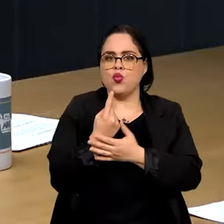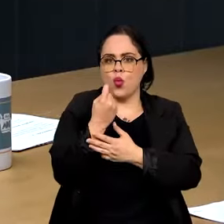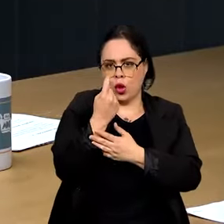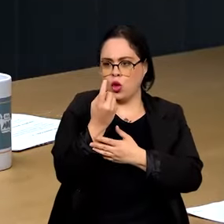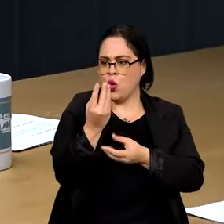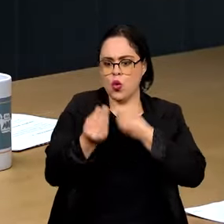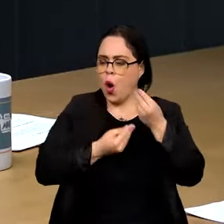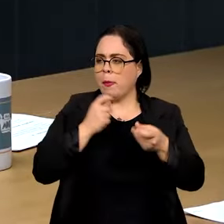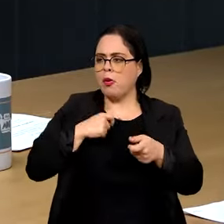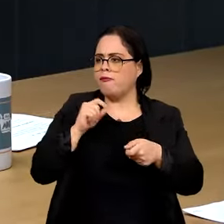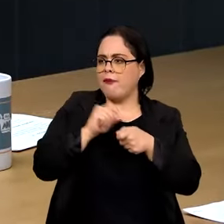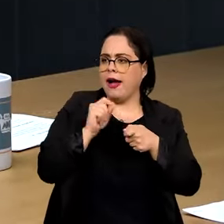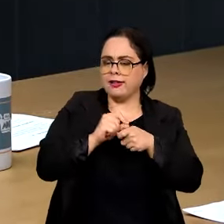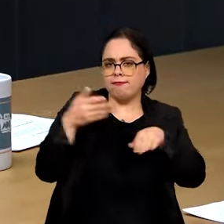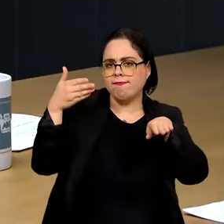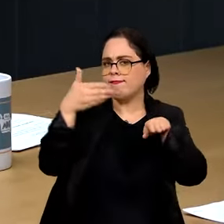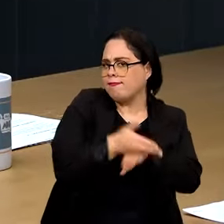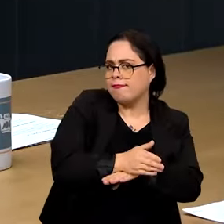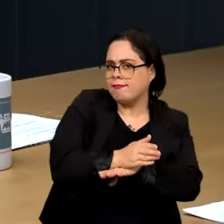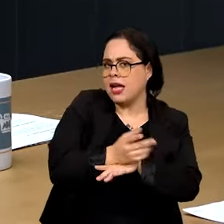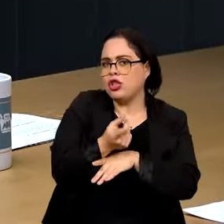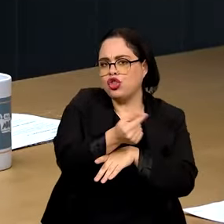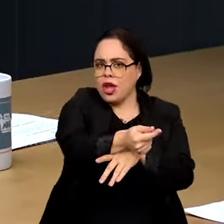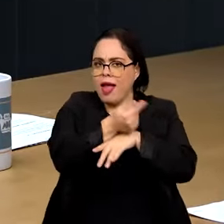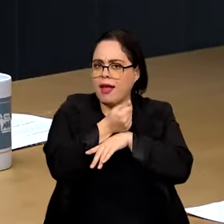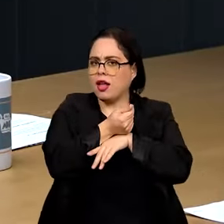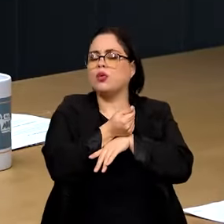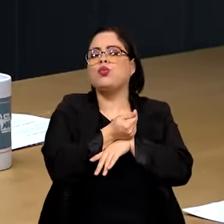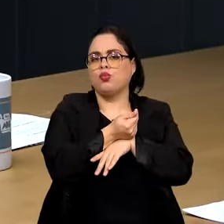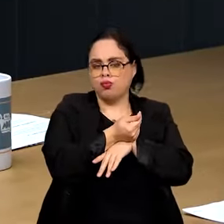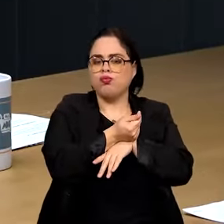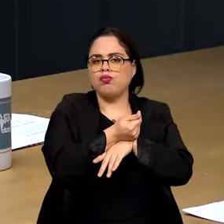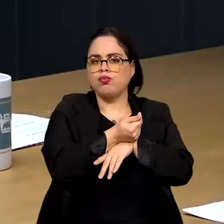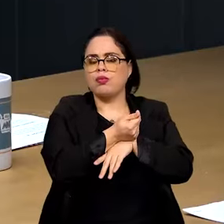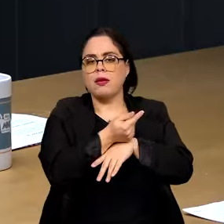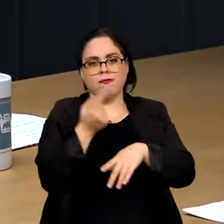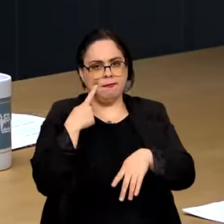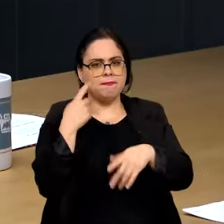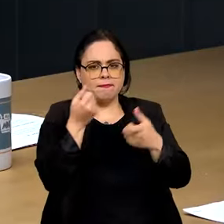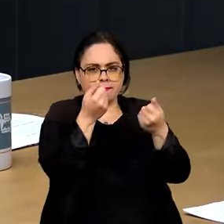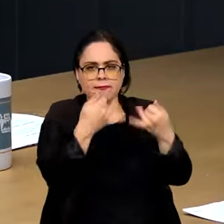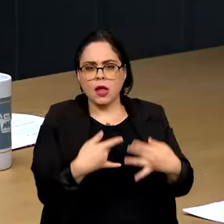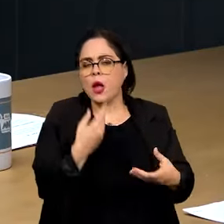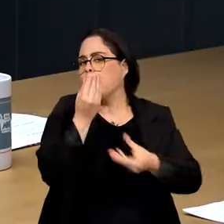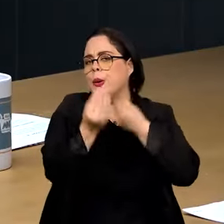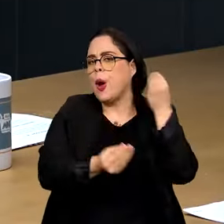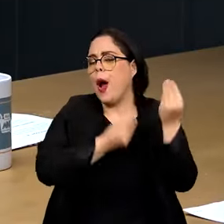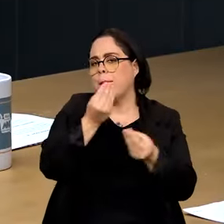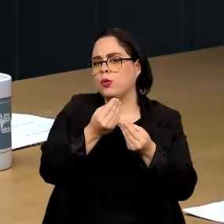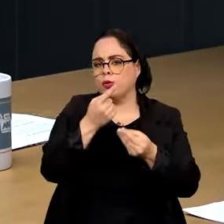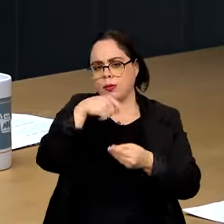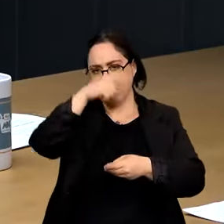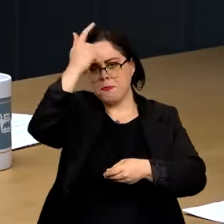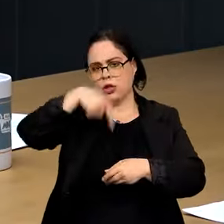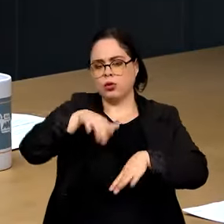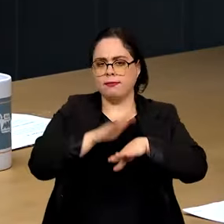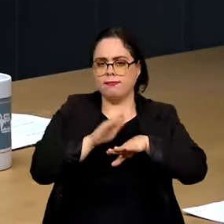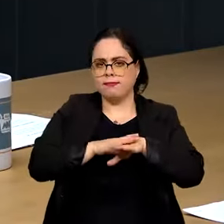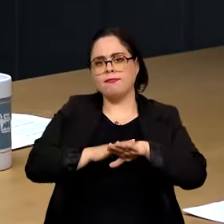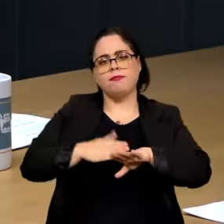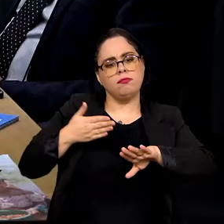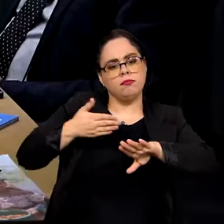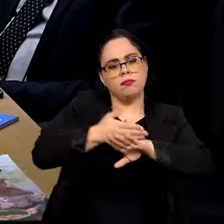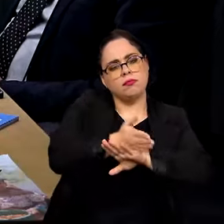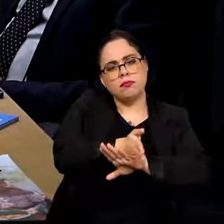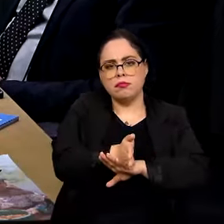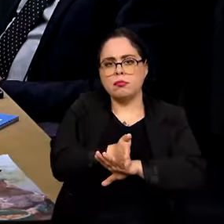no cadastro único como eu faço para acessar esse microcrédito Então vamos explicar para elas como é que a gente a gente tá como é que elas